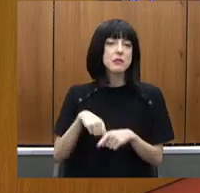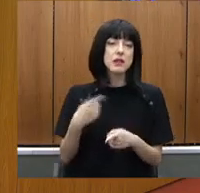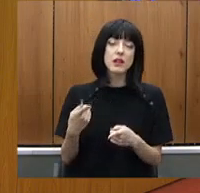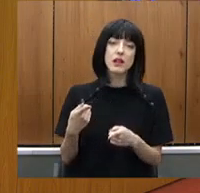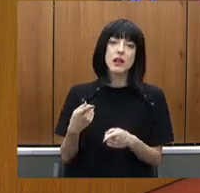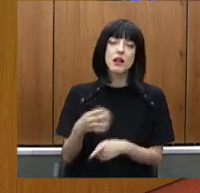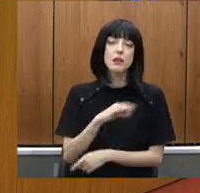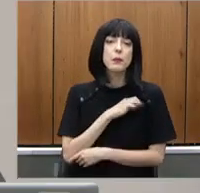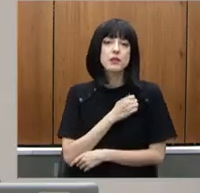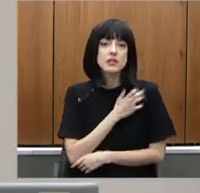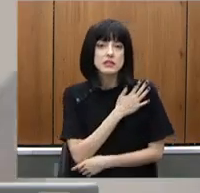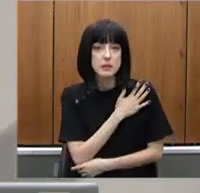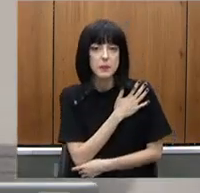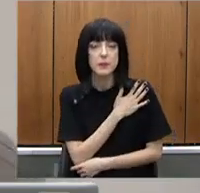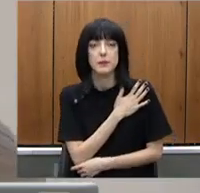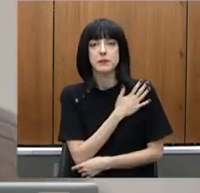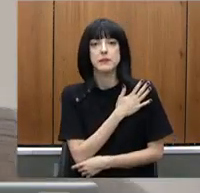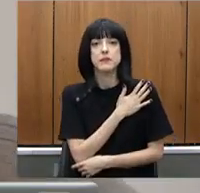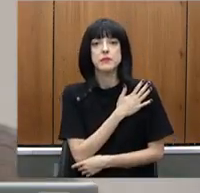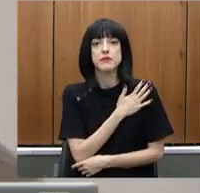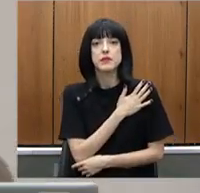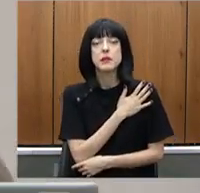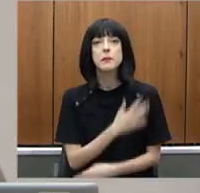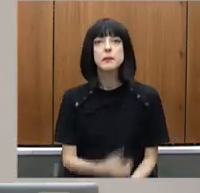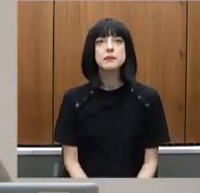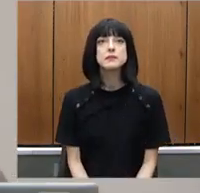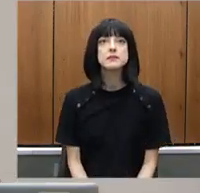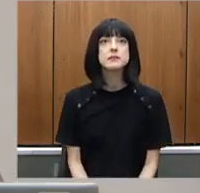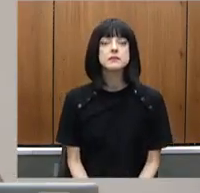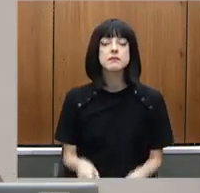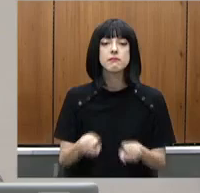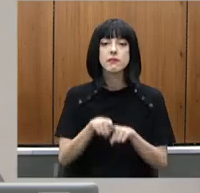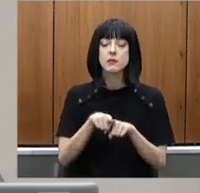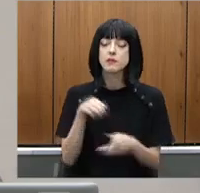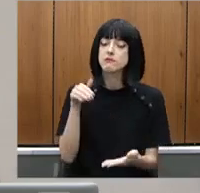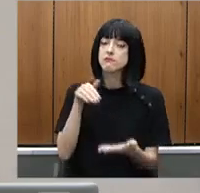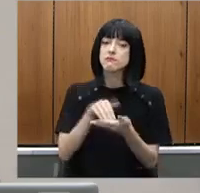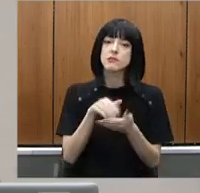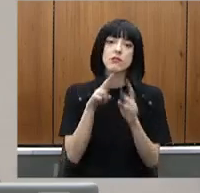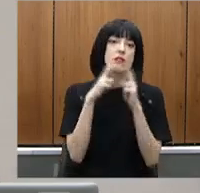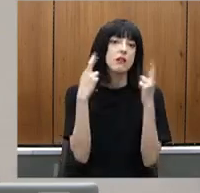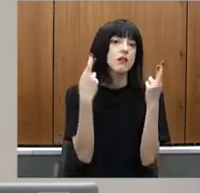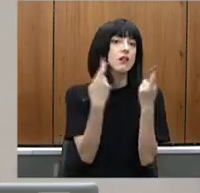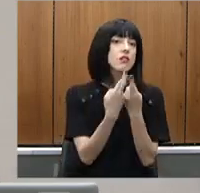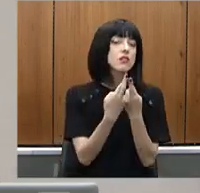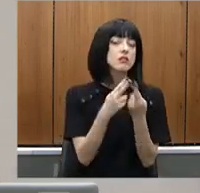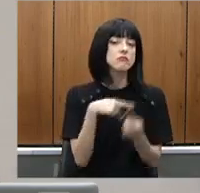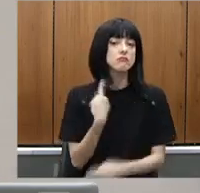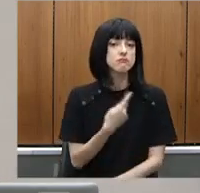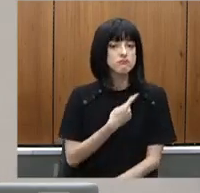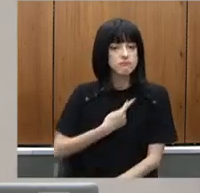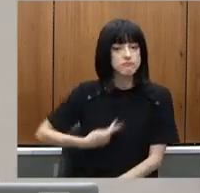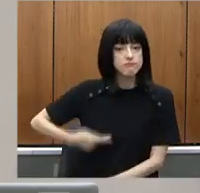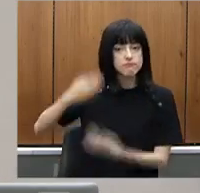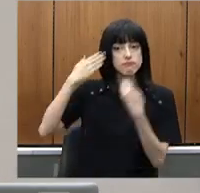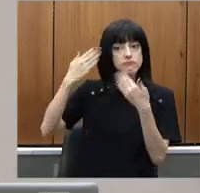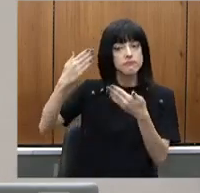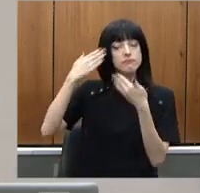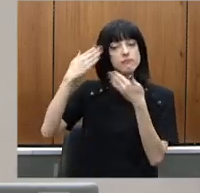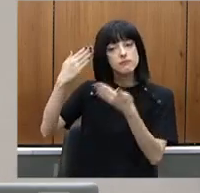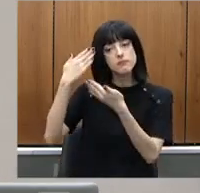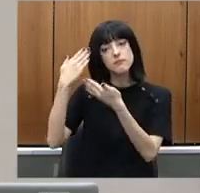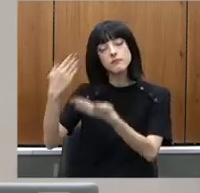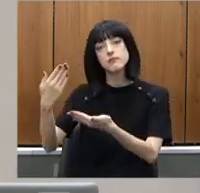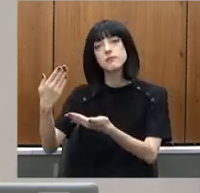e cumprida a finalidade da reunião à presidência agradece a presença dos parlamentares dos